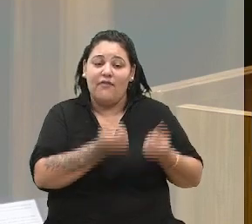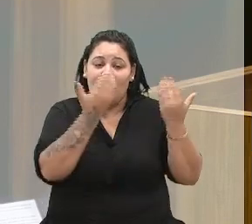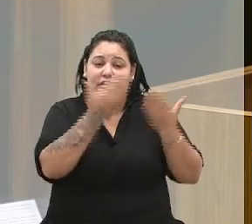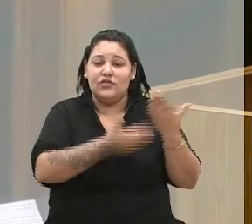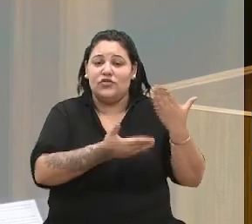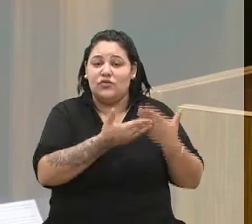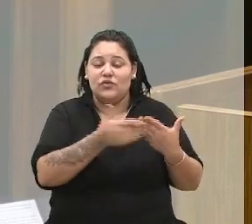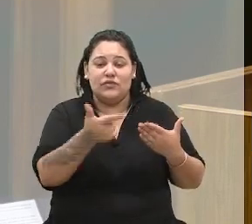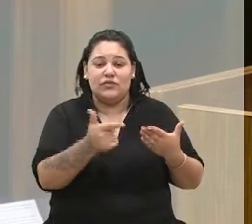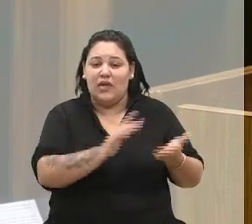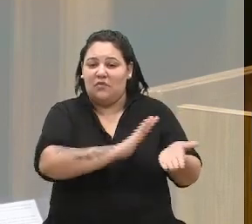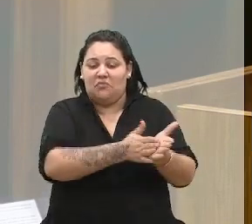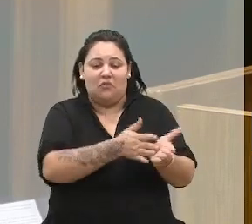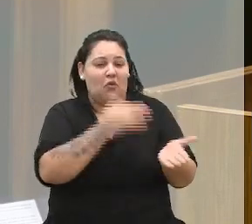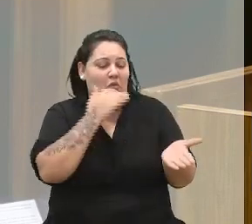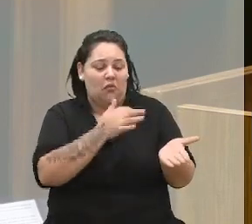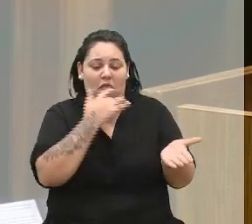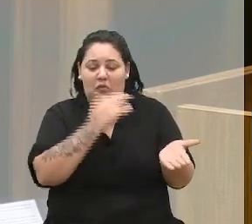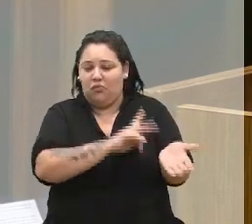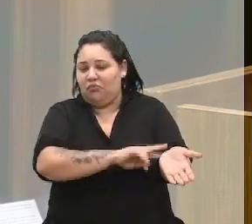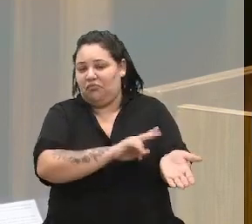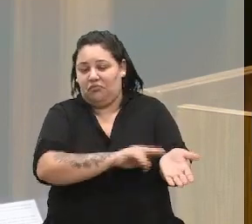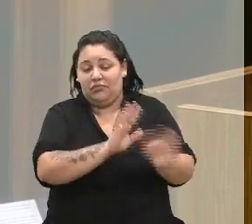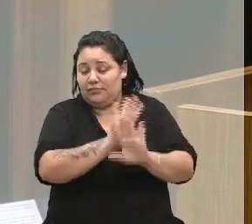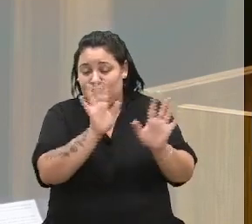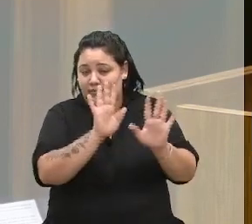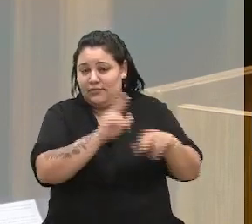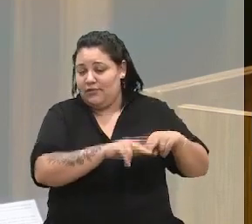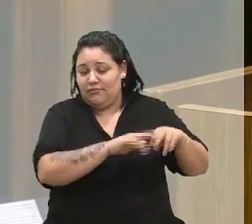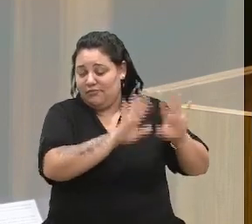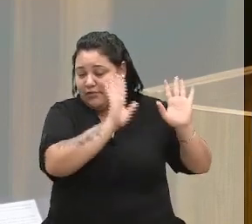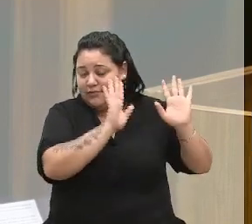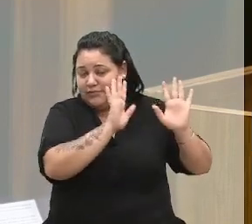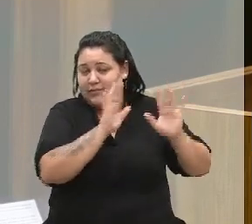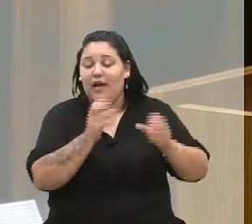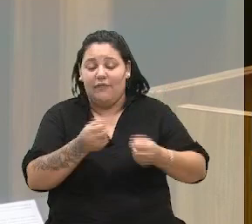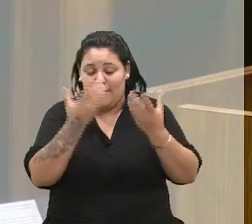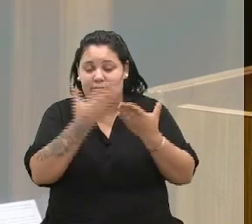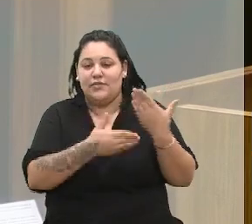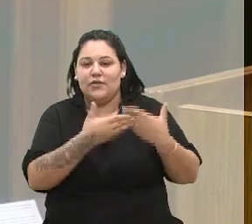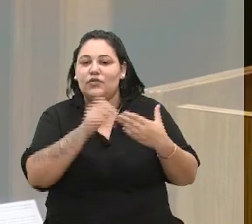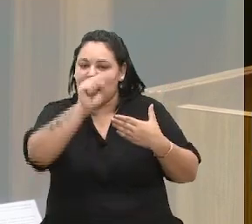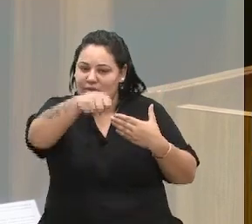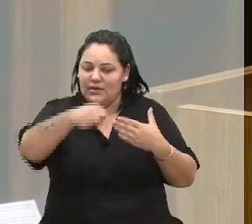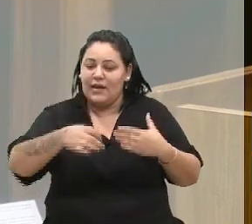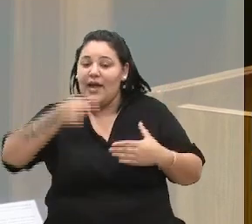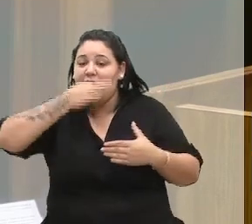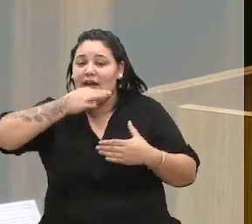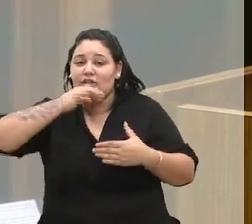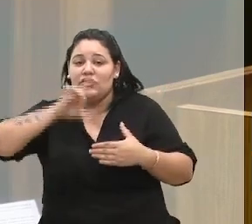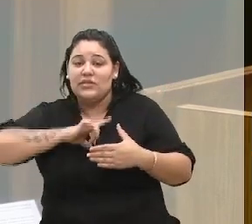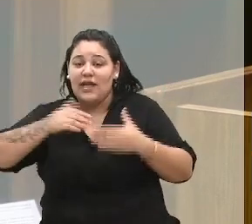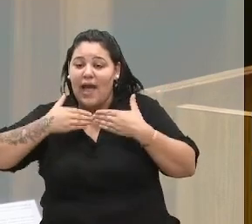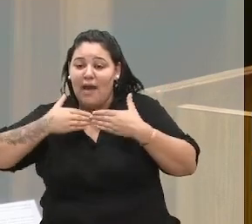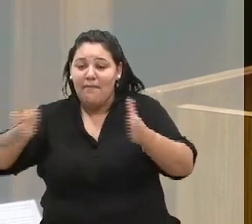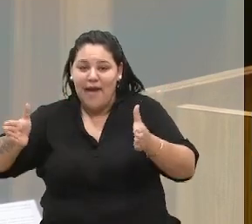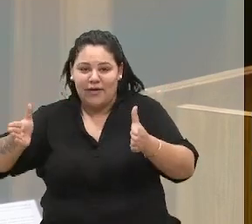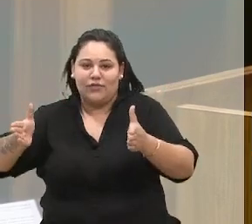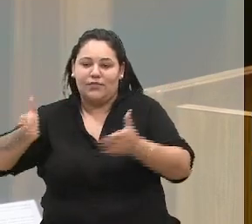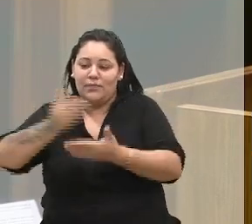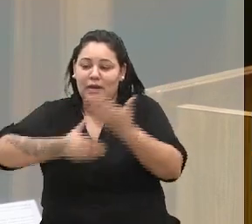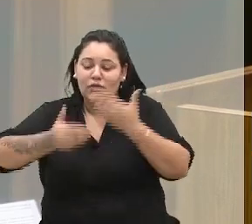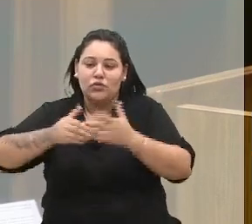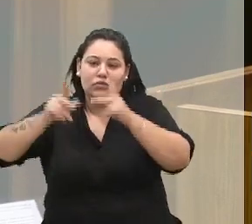tem raça, cor, credo, etnia, a festa é para todos. Caxias tem as portas abertas para